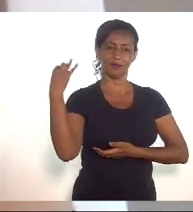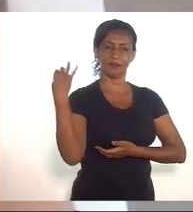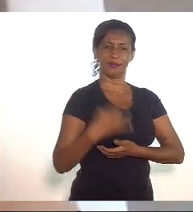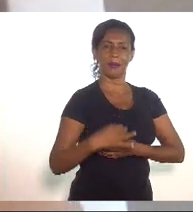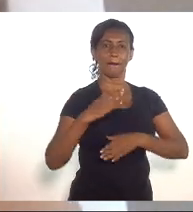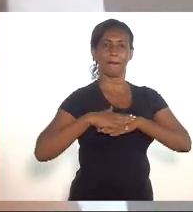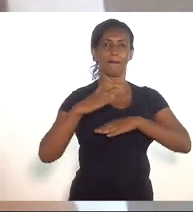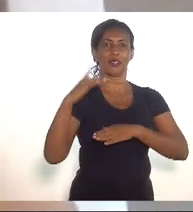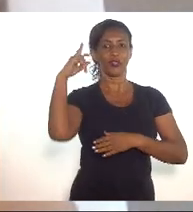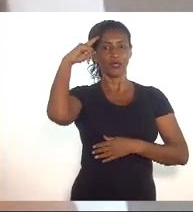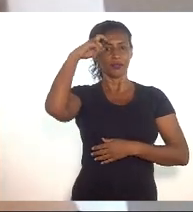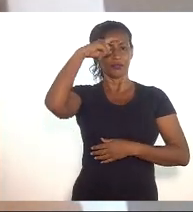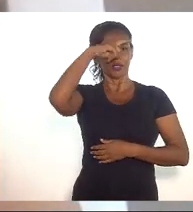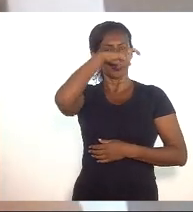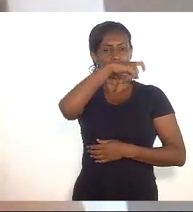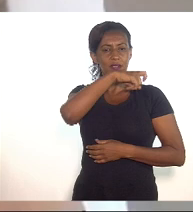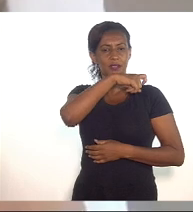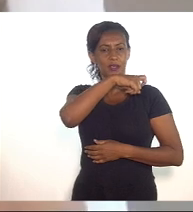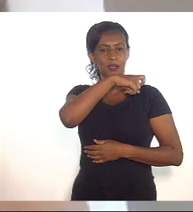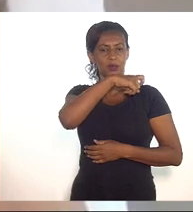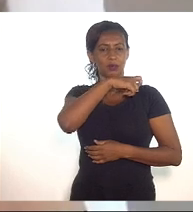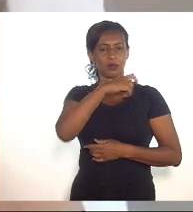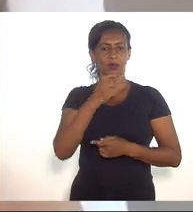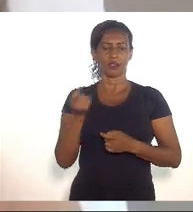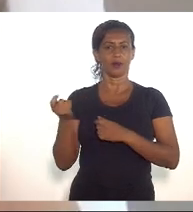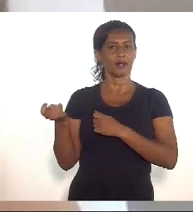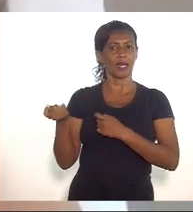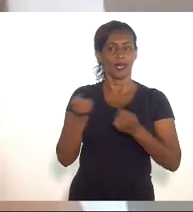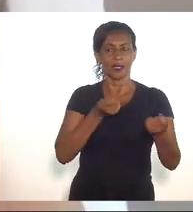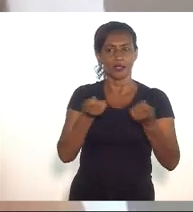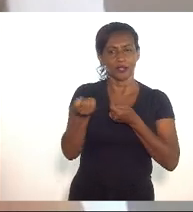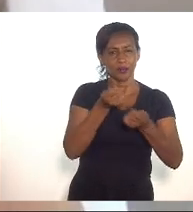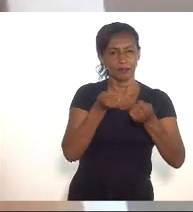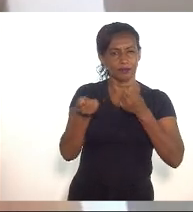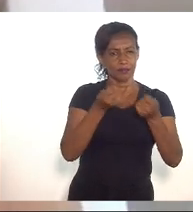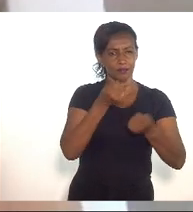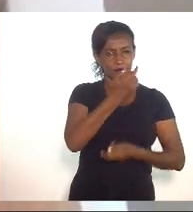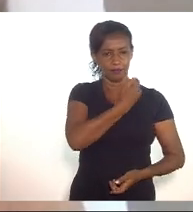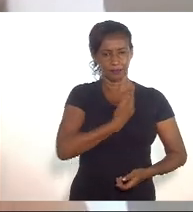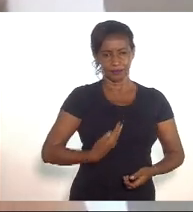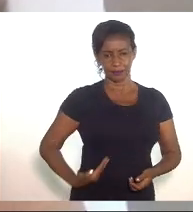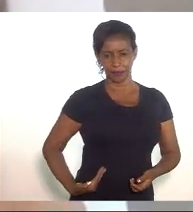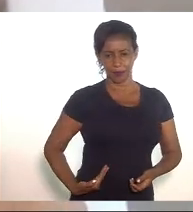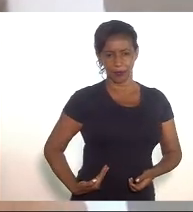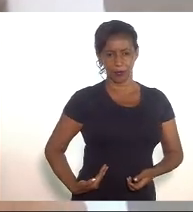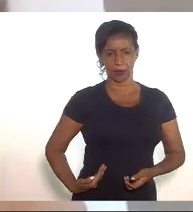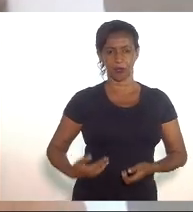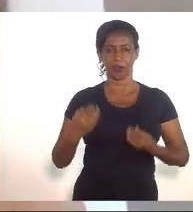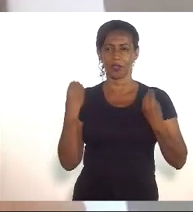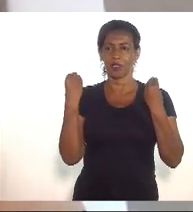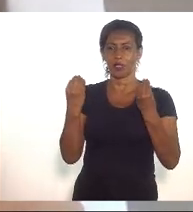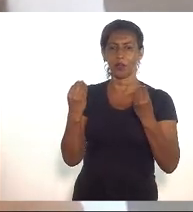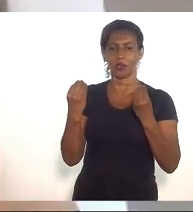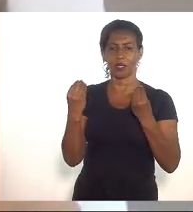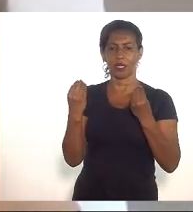é mais difícil na administração pública, que é trazer